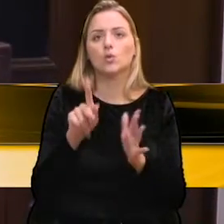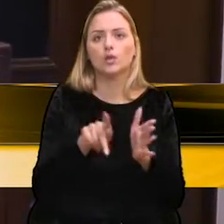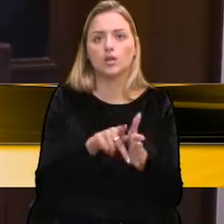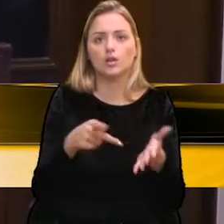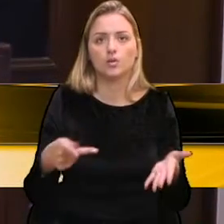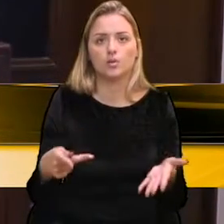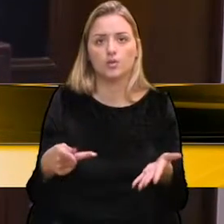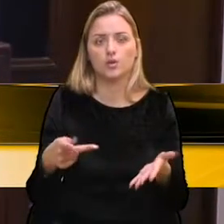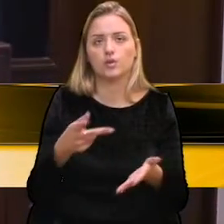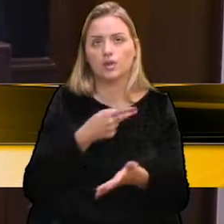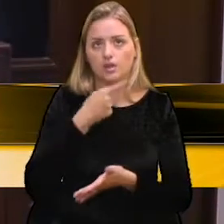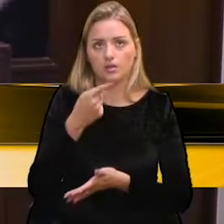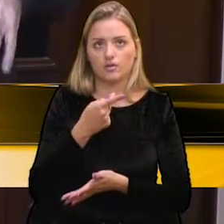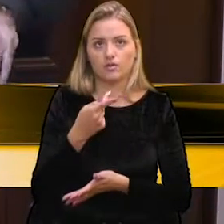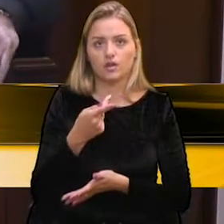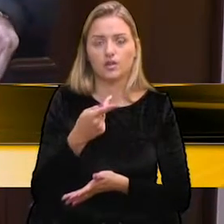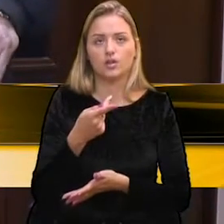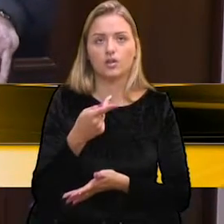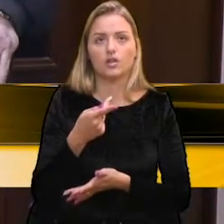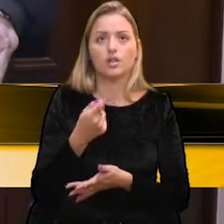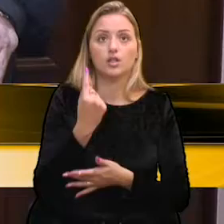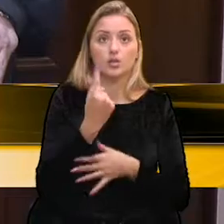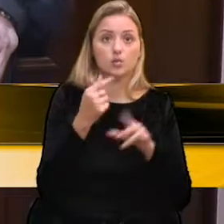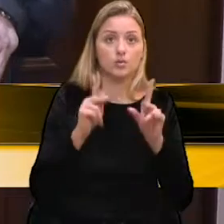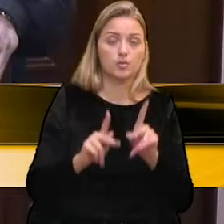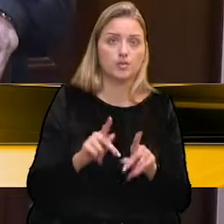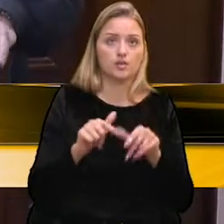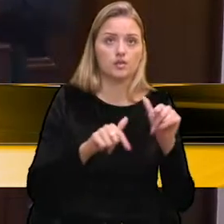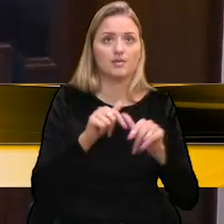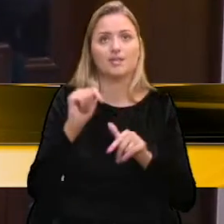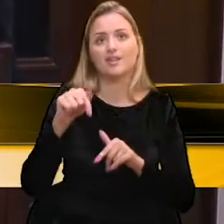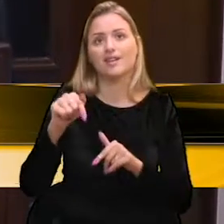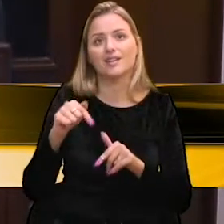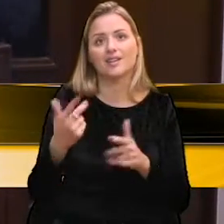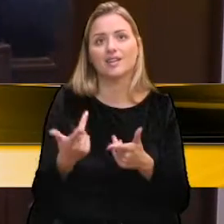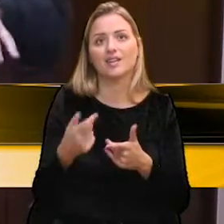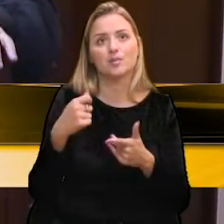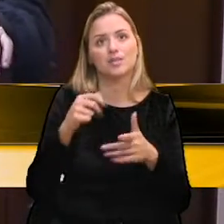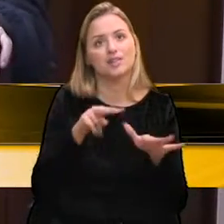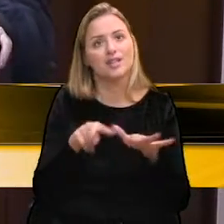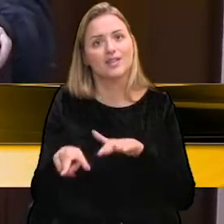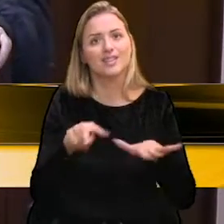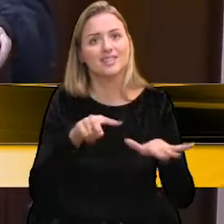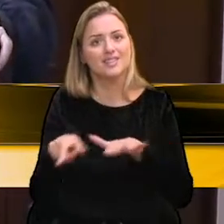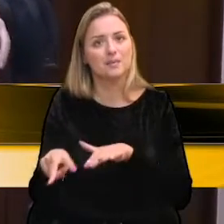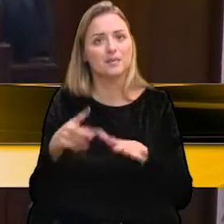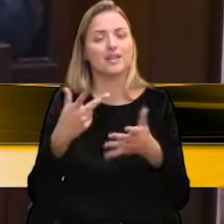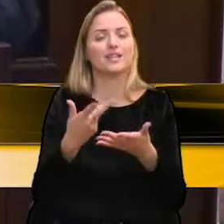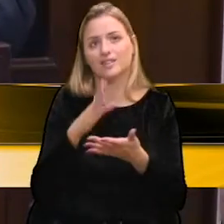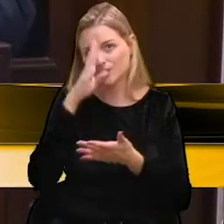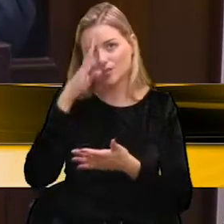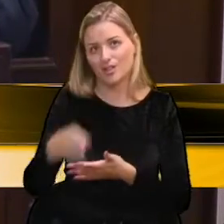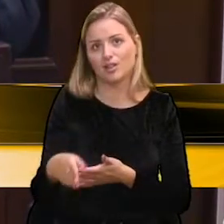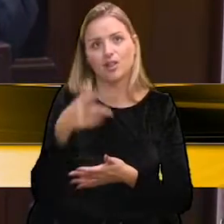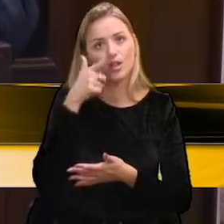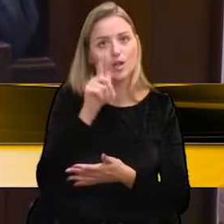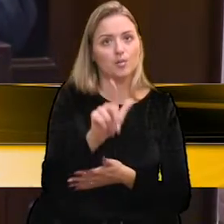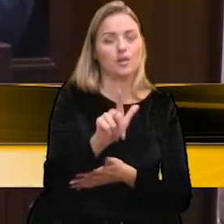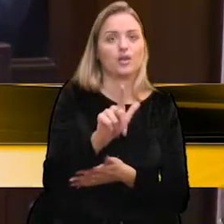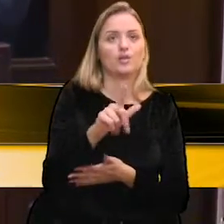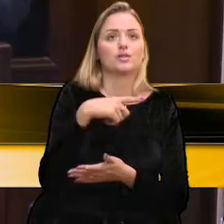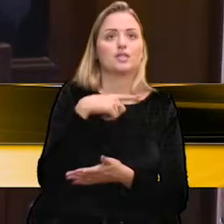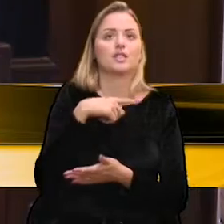Pioneiro por uma dessas que estavam ali trabalhando, disse assim, isso aqui deveria ser semanalmente, para que se conseguisse